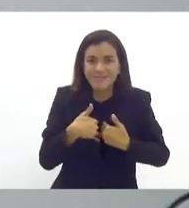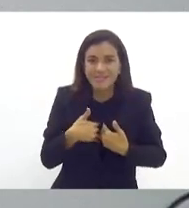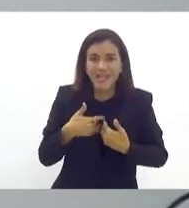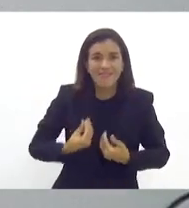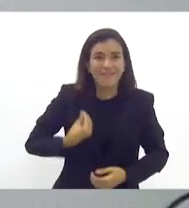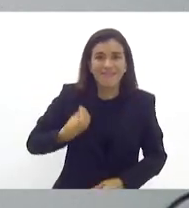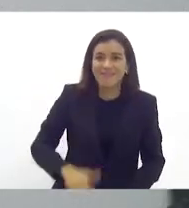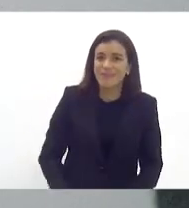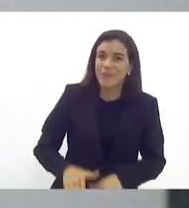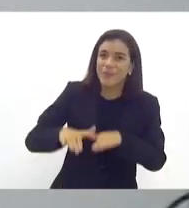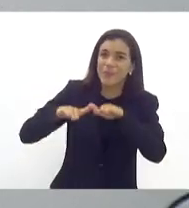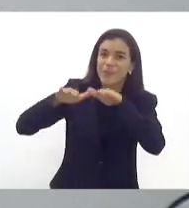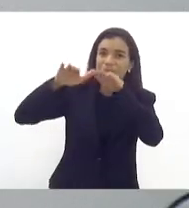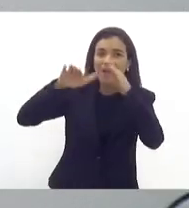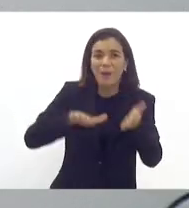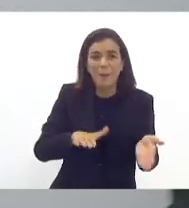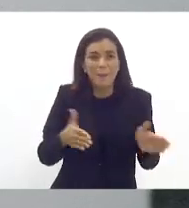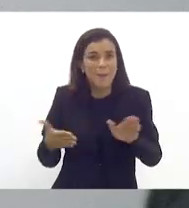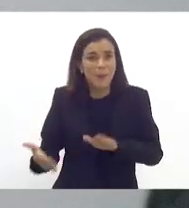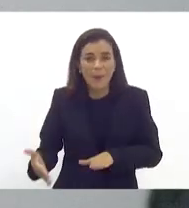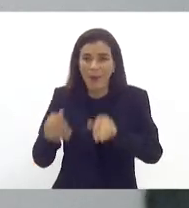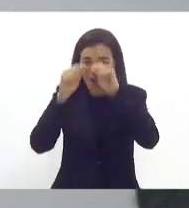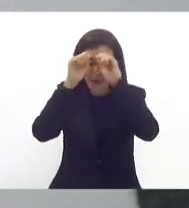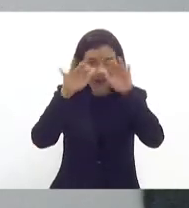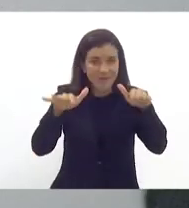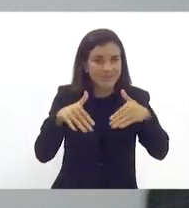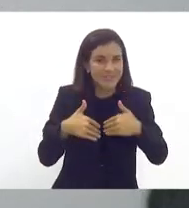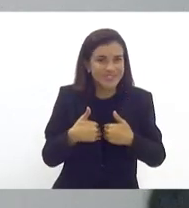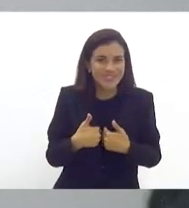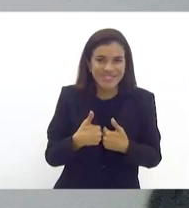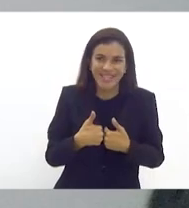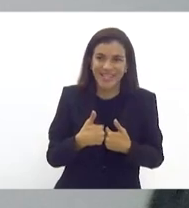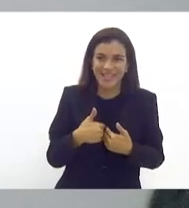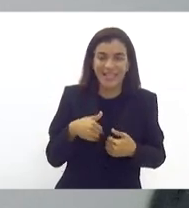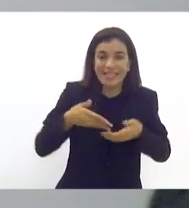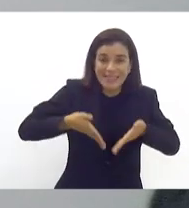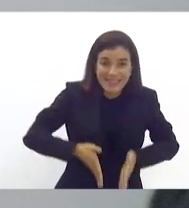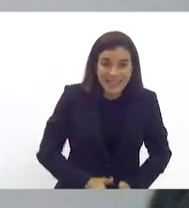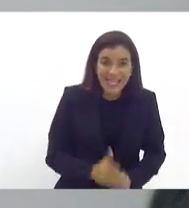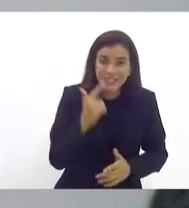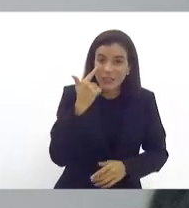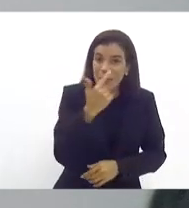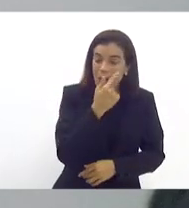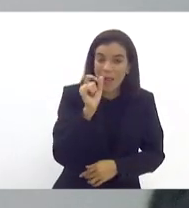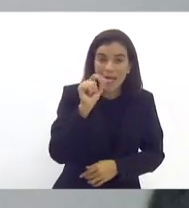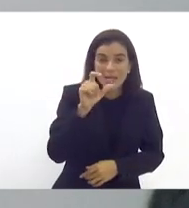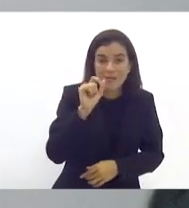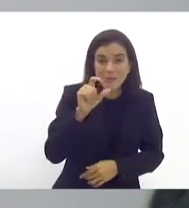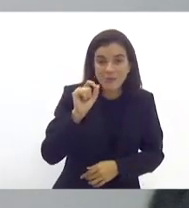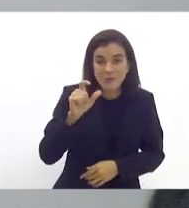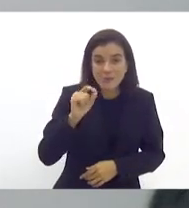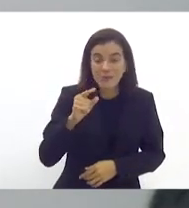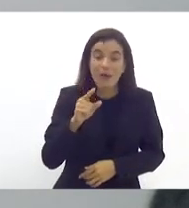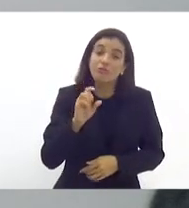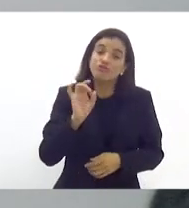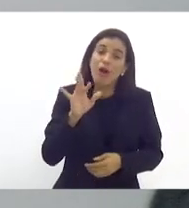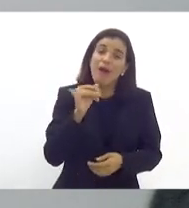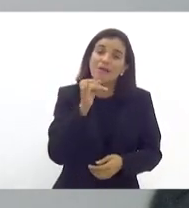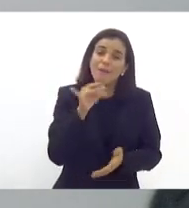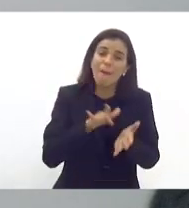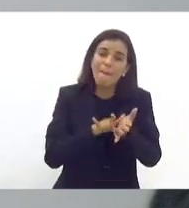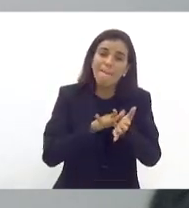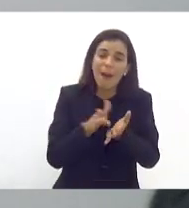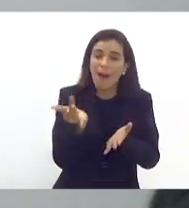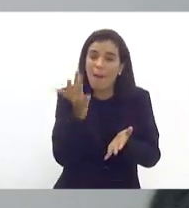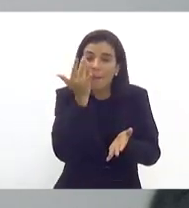autista ela vai morrer autista como né a gente nasce com olho azul vai ficar a não ser que coloque uma lente de contato